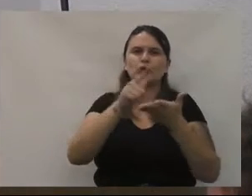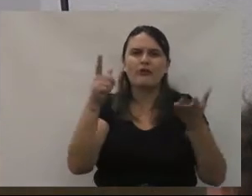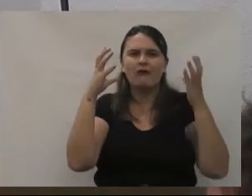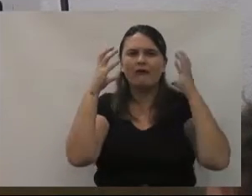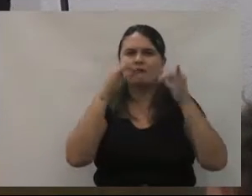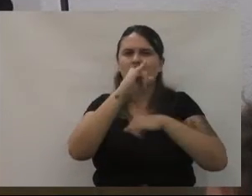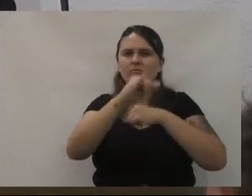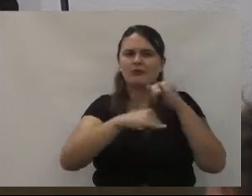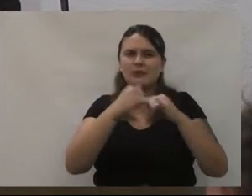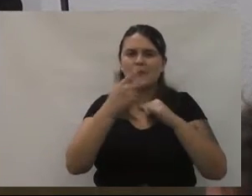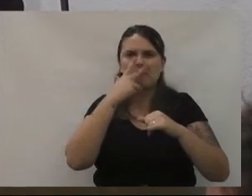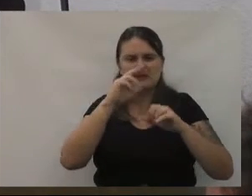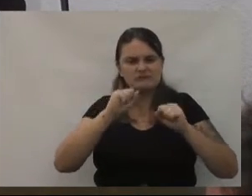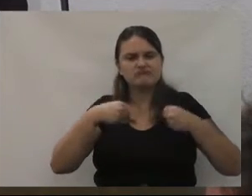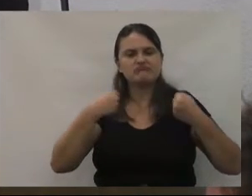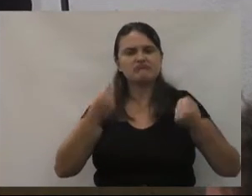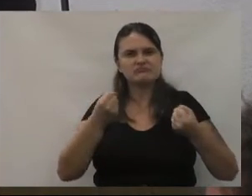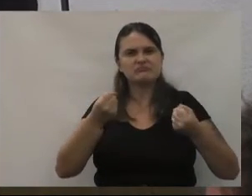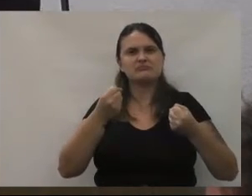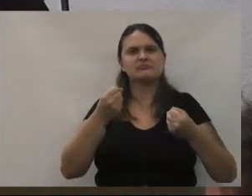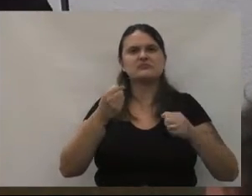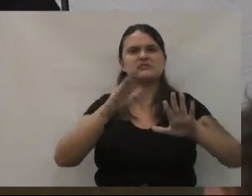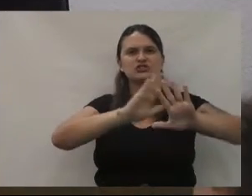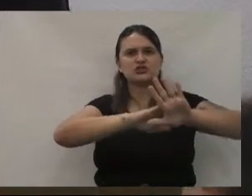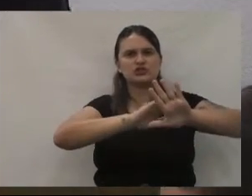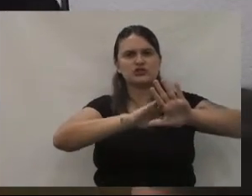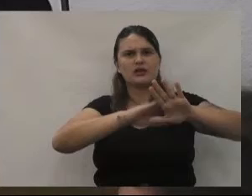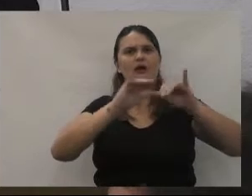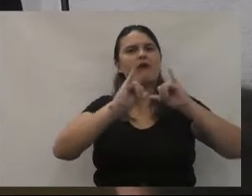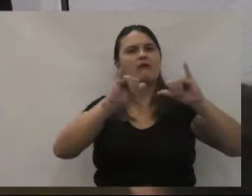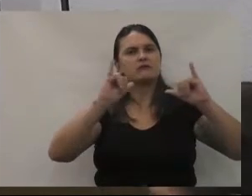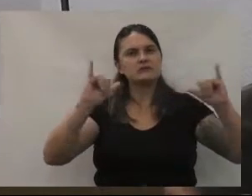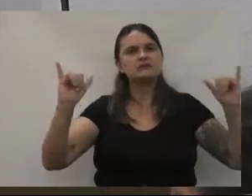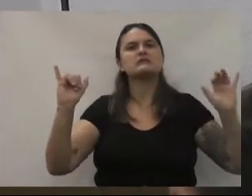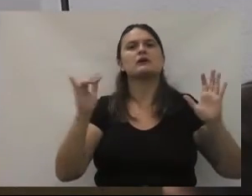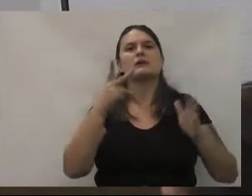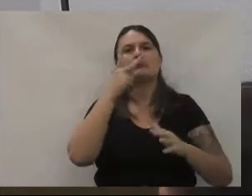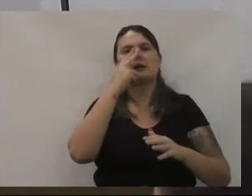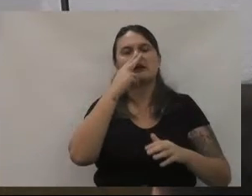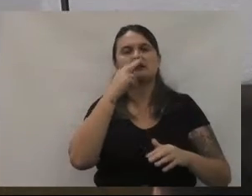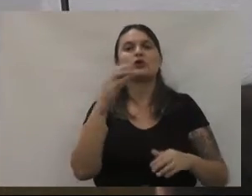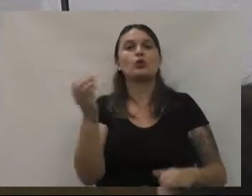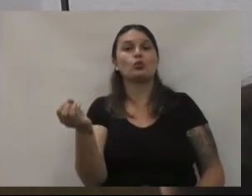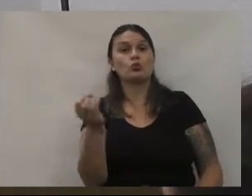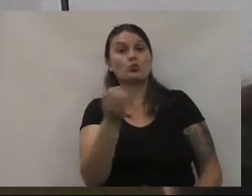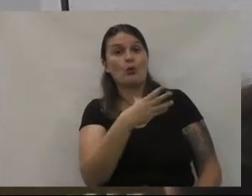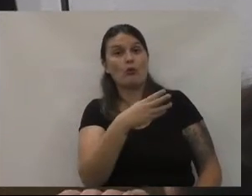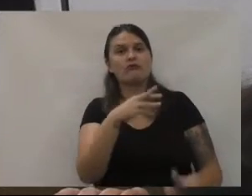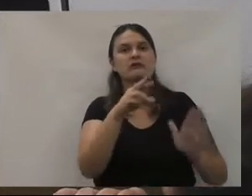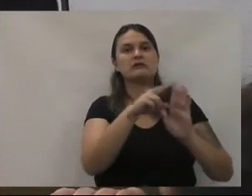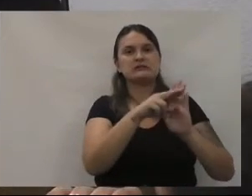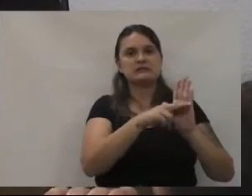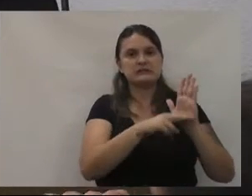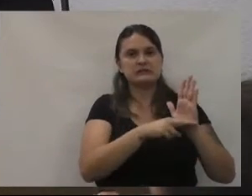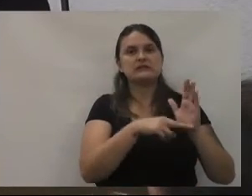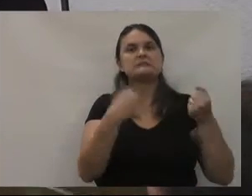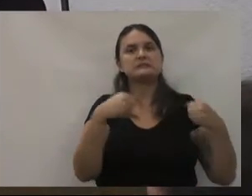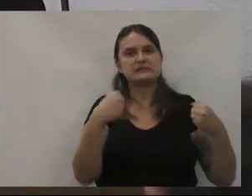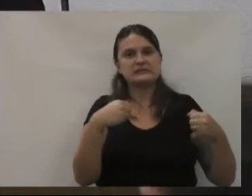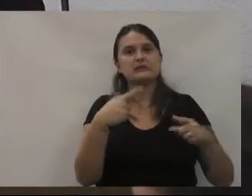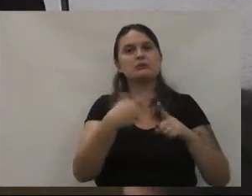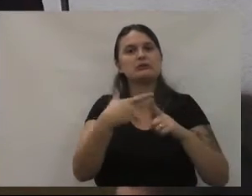uma maneira que eles colocam, quando eles vêm com essa propaganda, a antiga Previdência